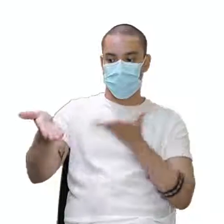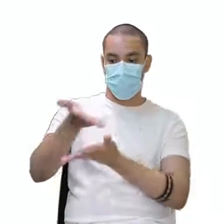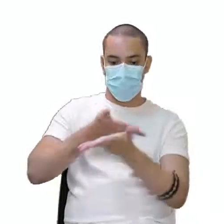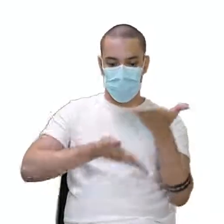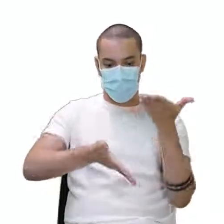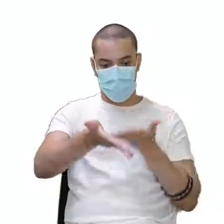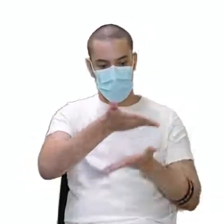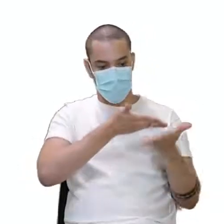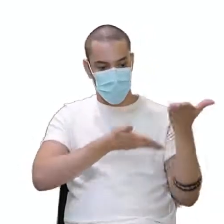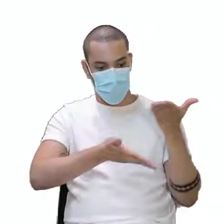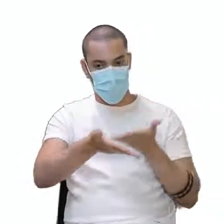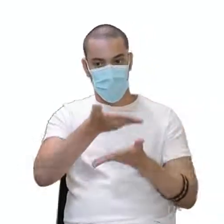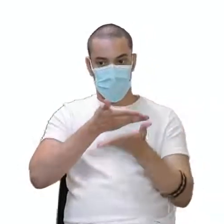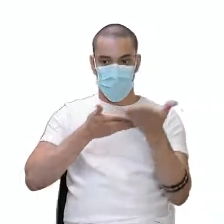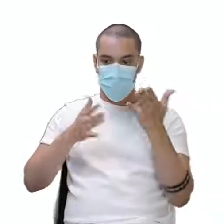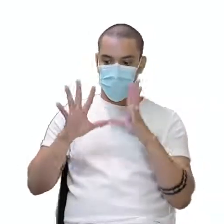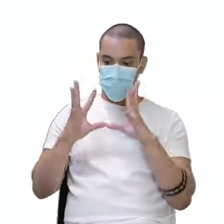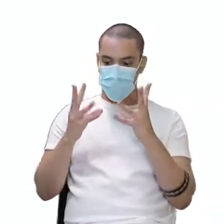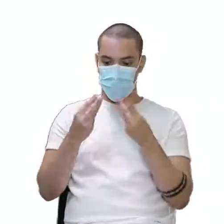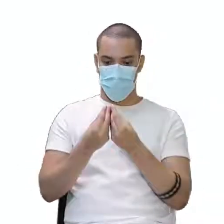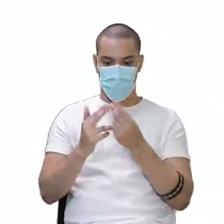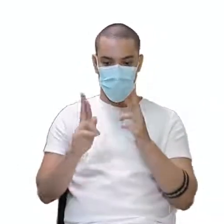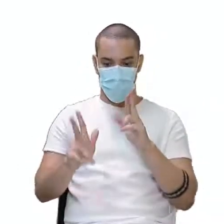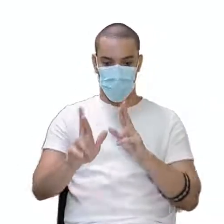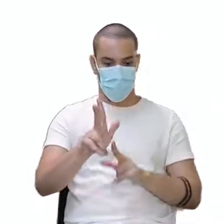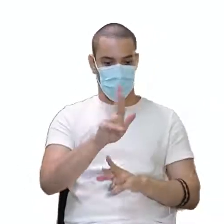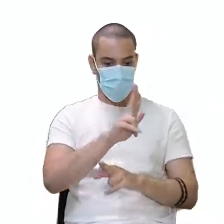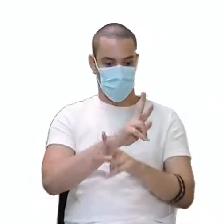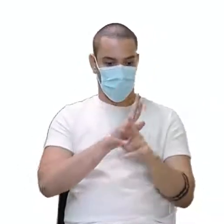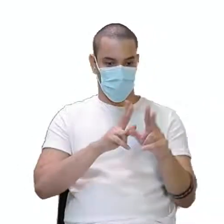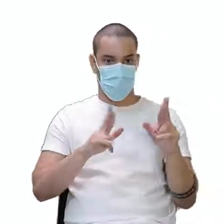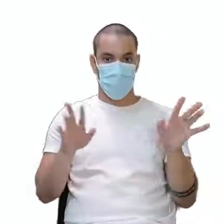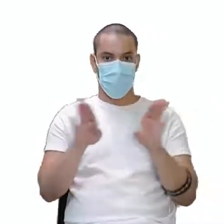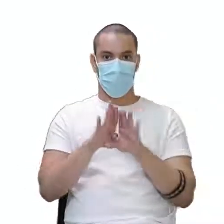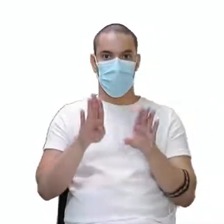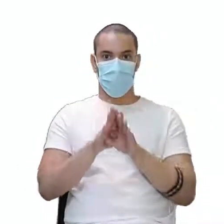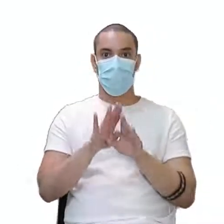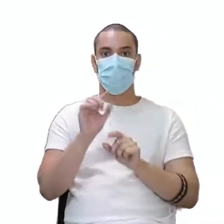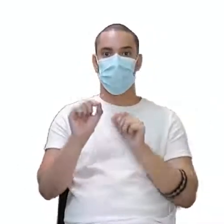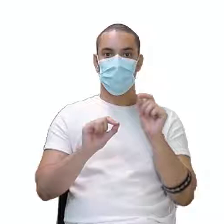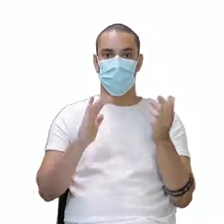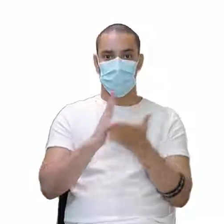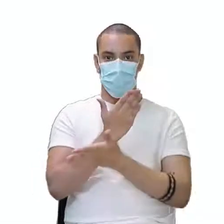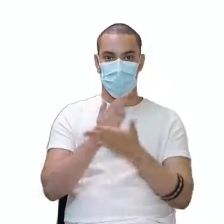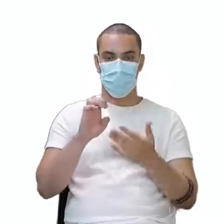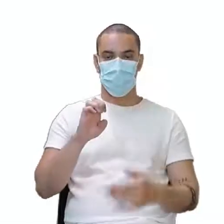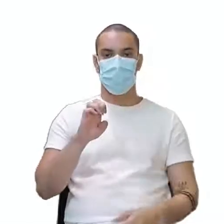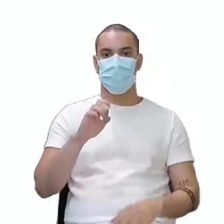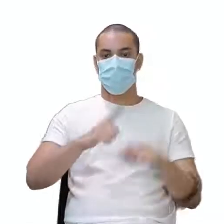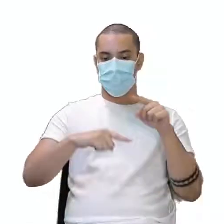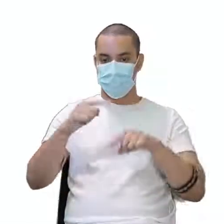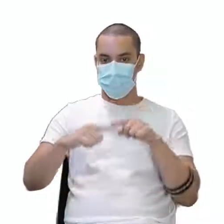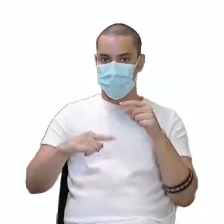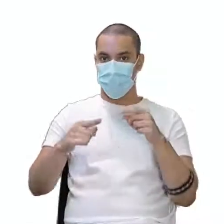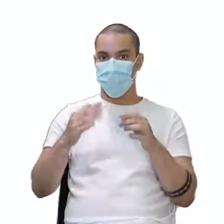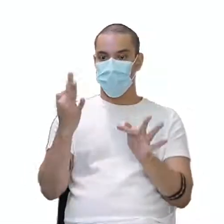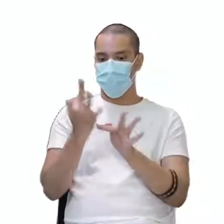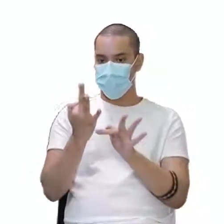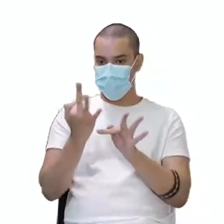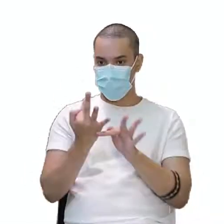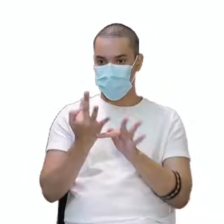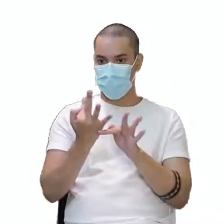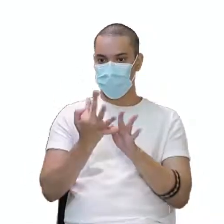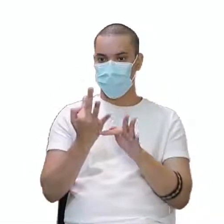interações entre moléculas distintas e elementos físicos também. Por isso que a gente diz que